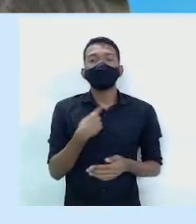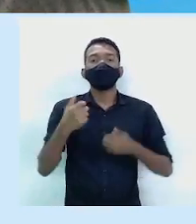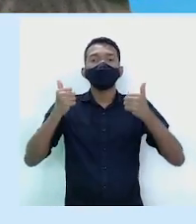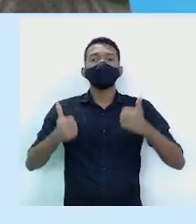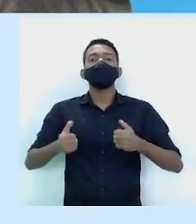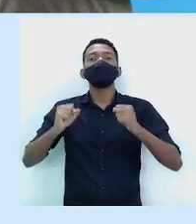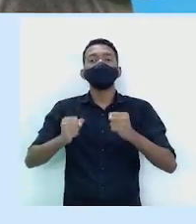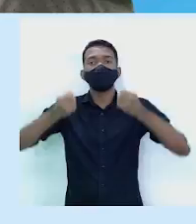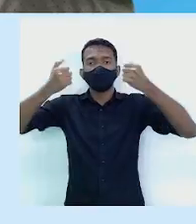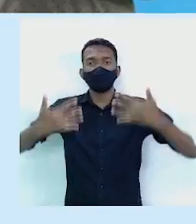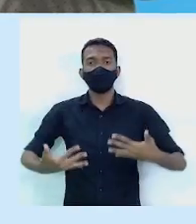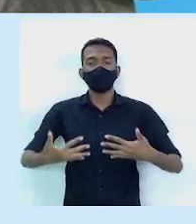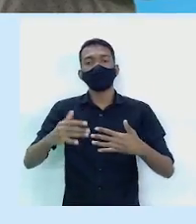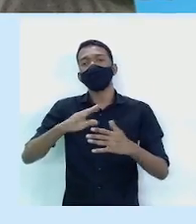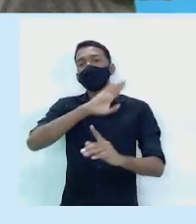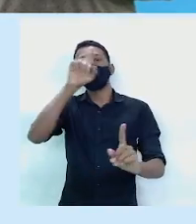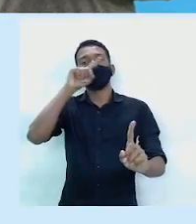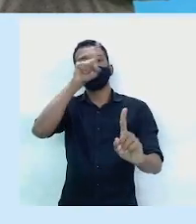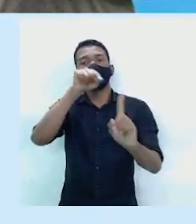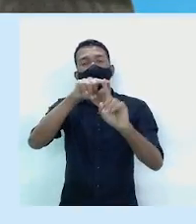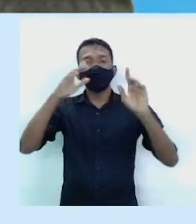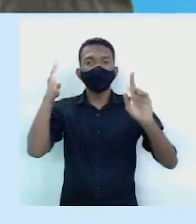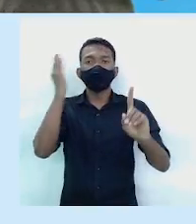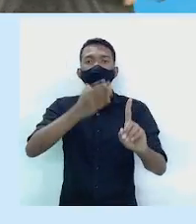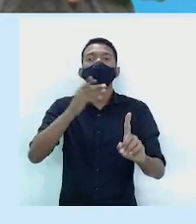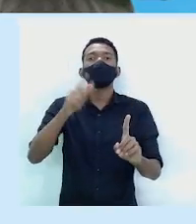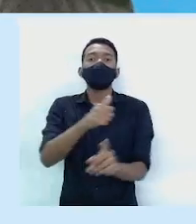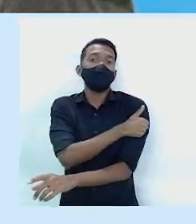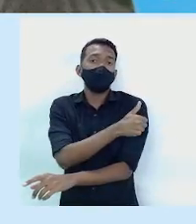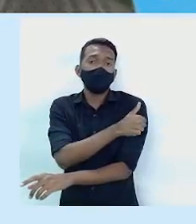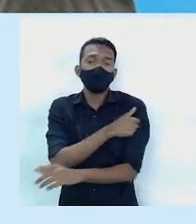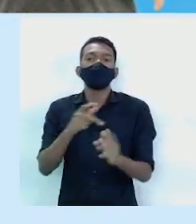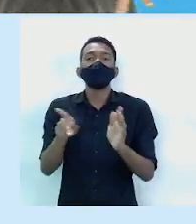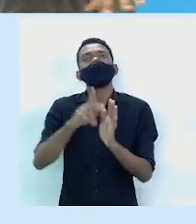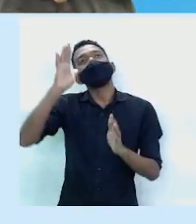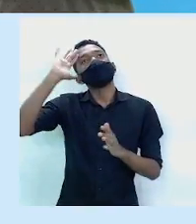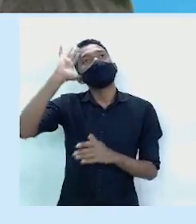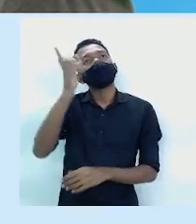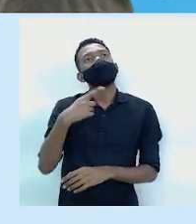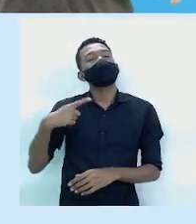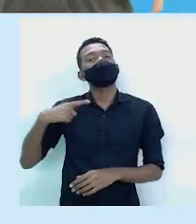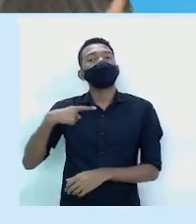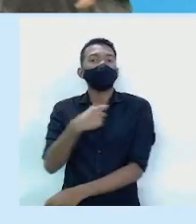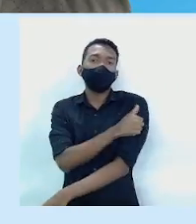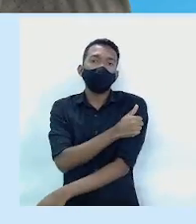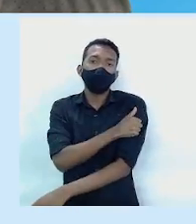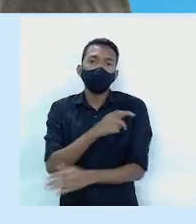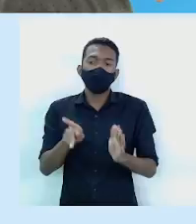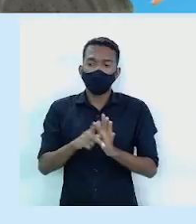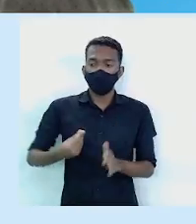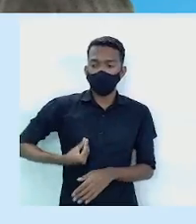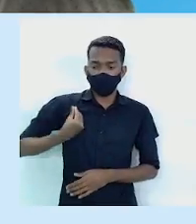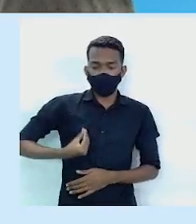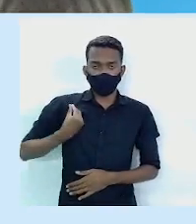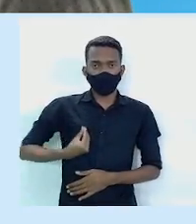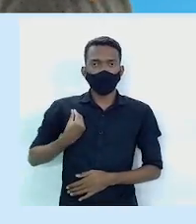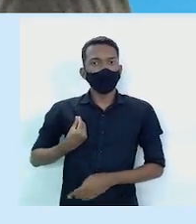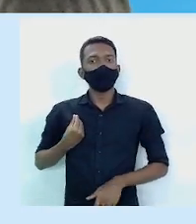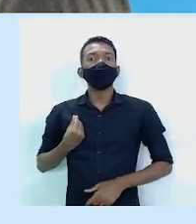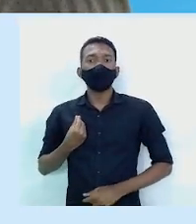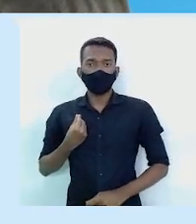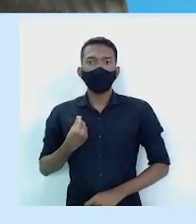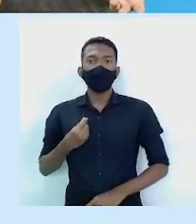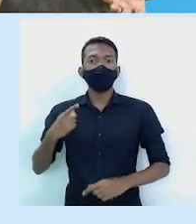aqui diretamente para os nossos alunos. Vamos imaginar que nós estejamos numa sala de aula presencial aqui.